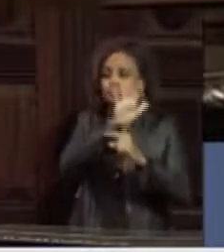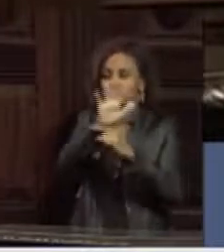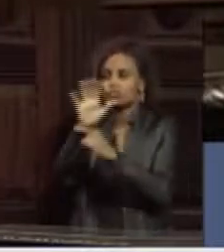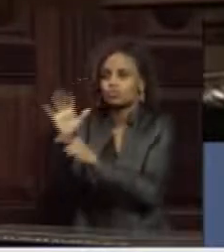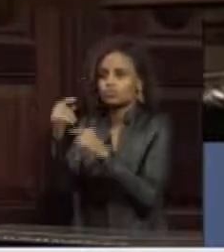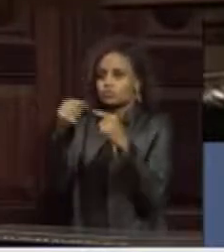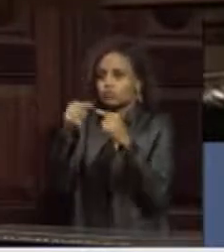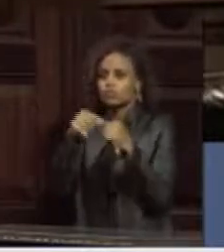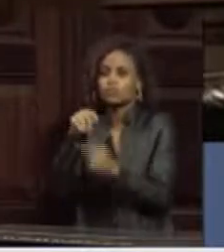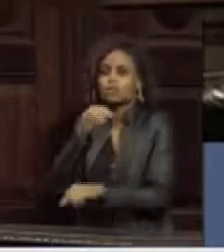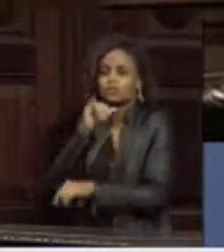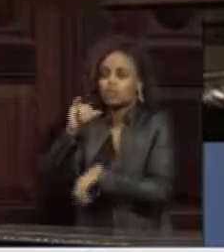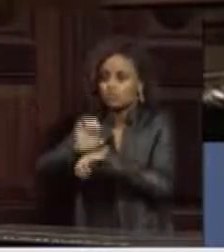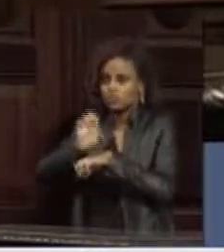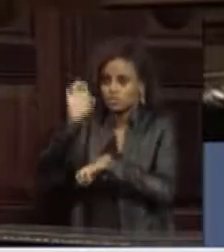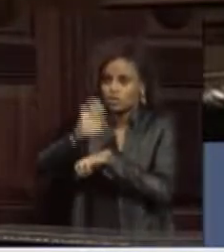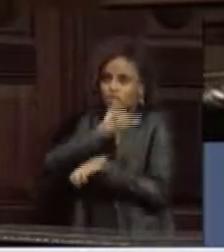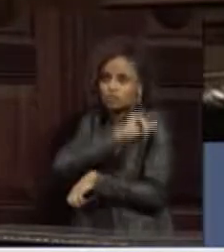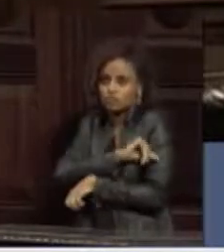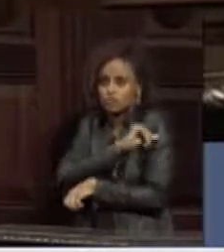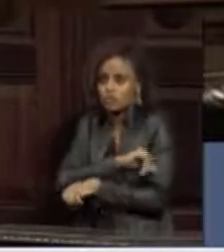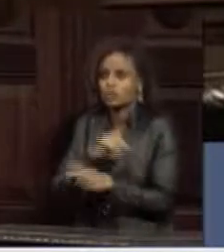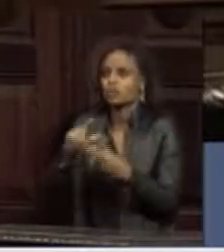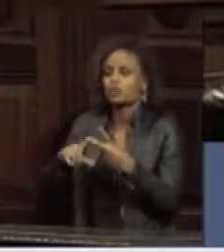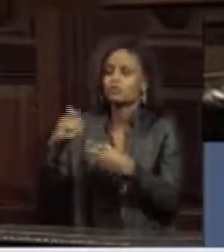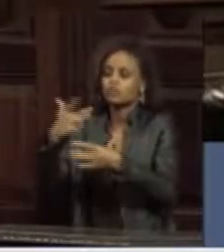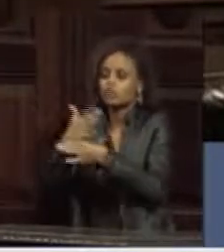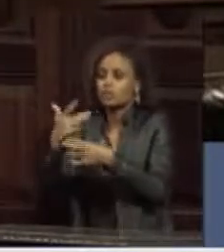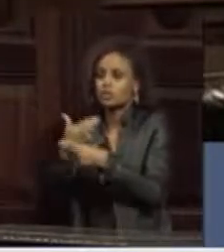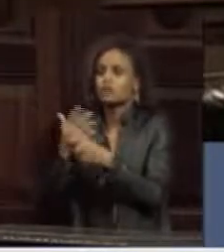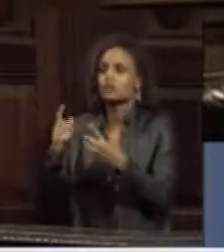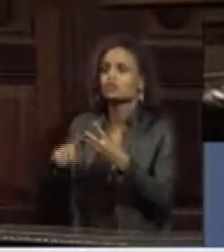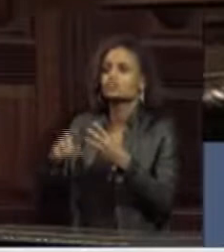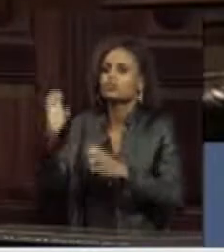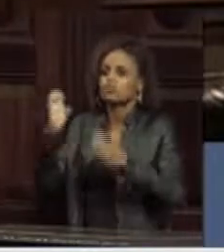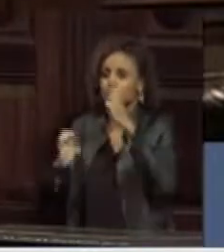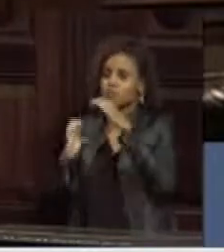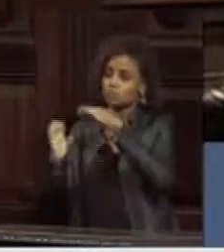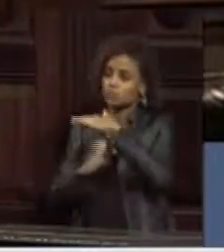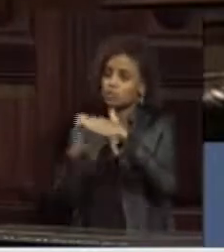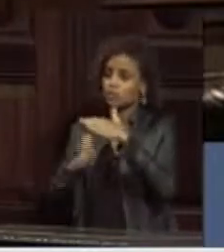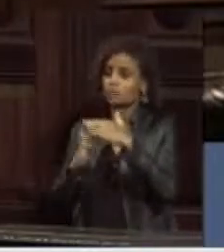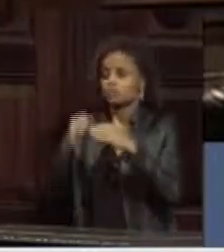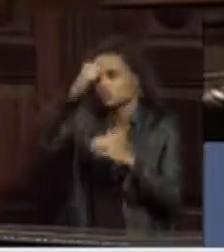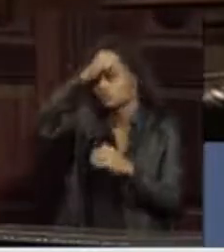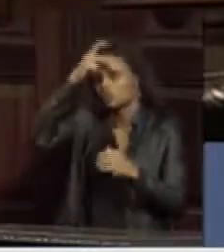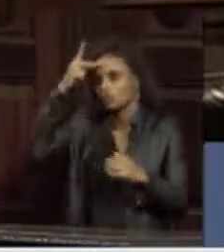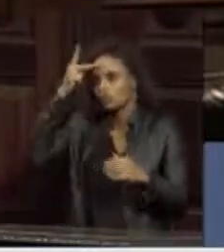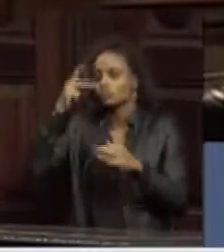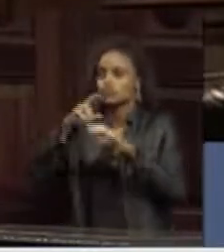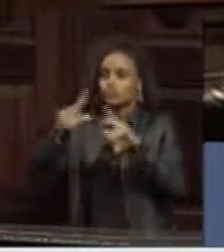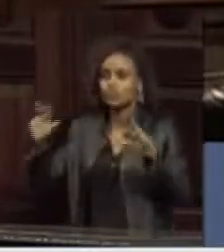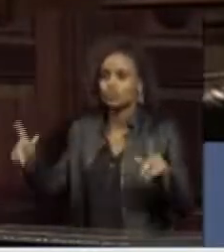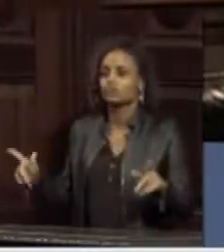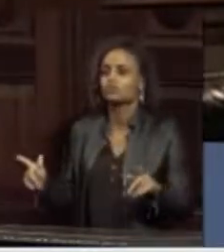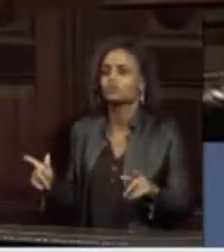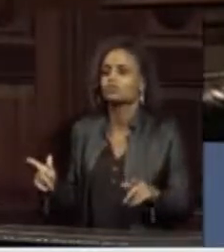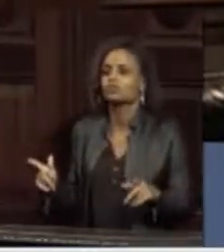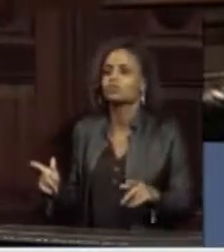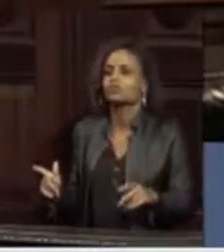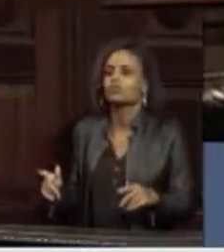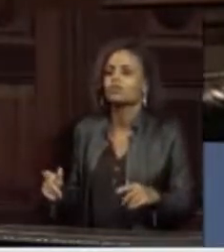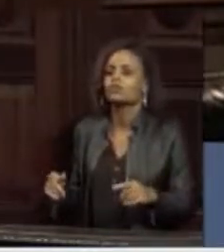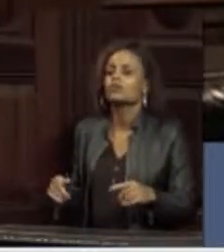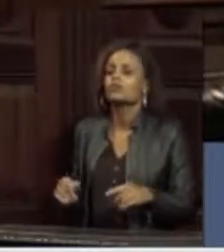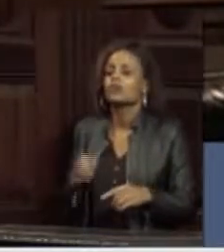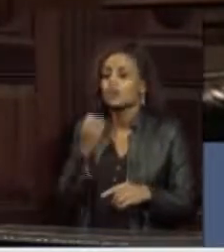Rio de Janeiro, bom para a Petrobras, bom para a ANP. Esse processo não pode ser bom apenas para um lado.